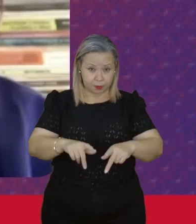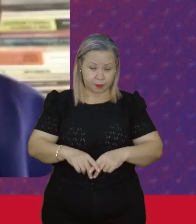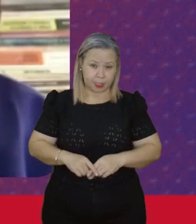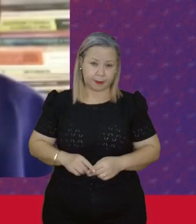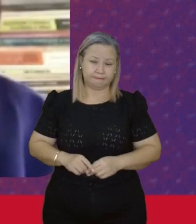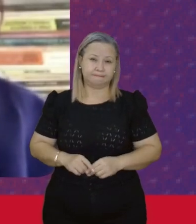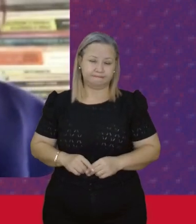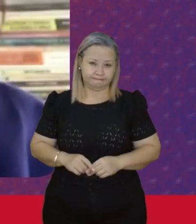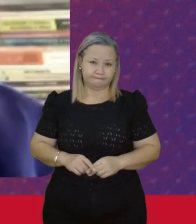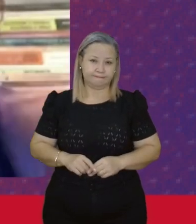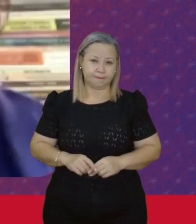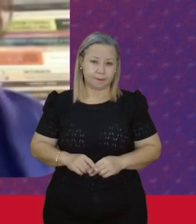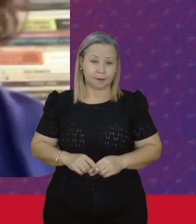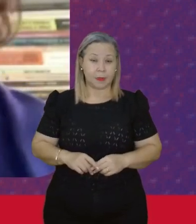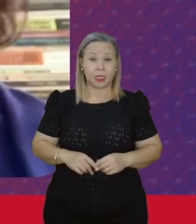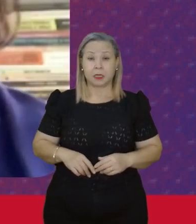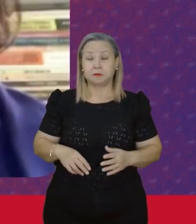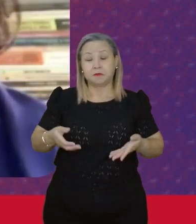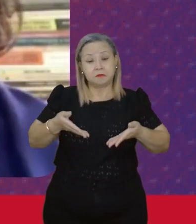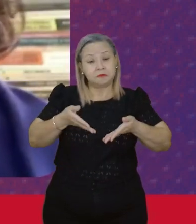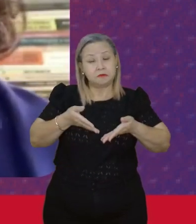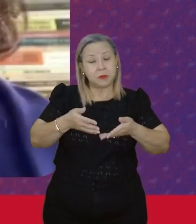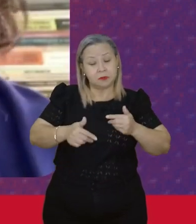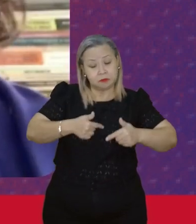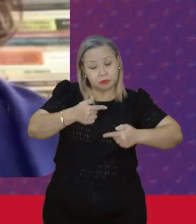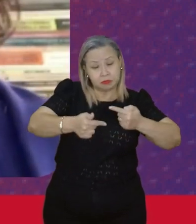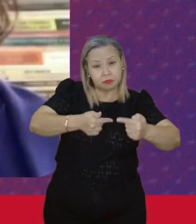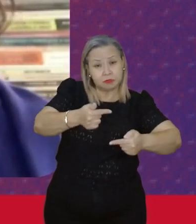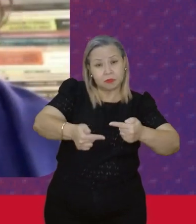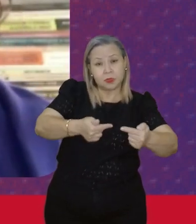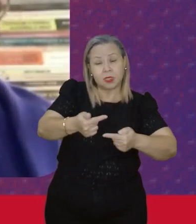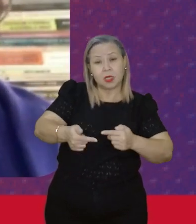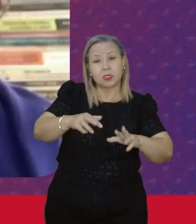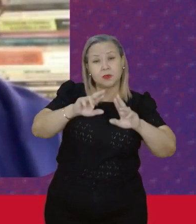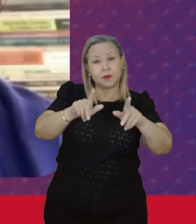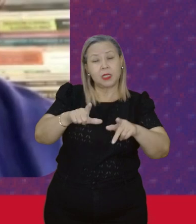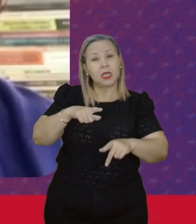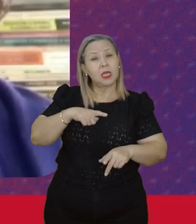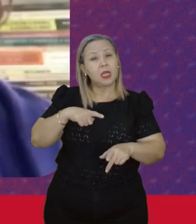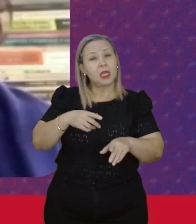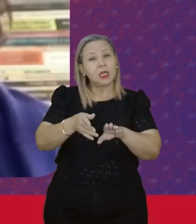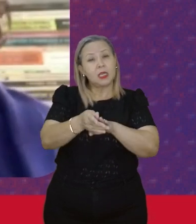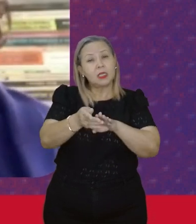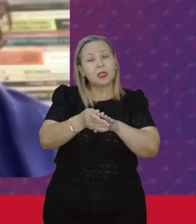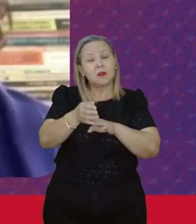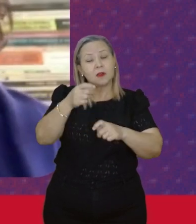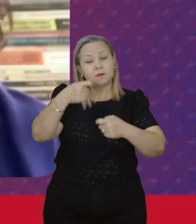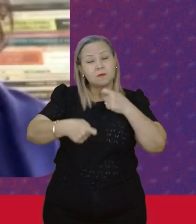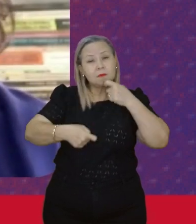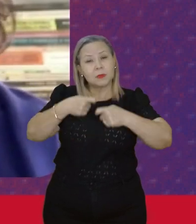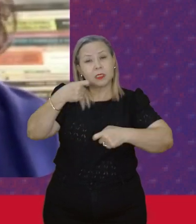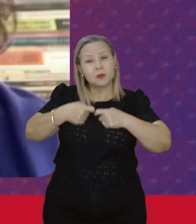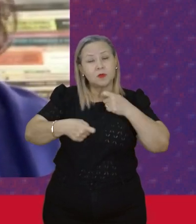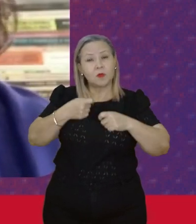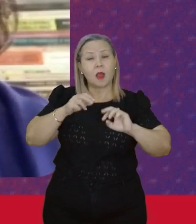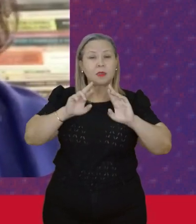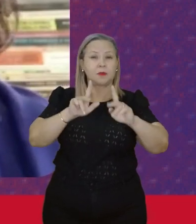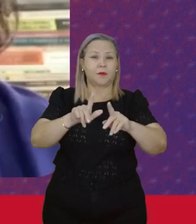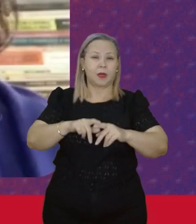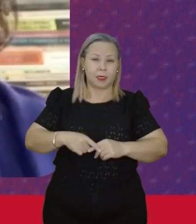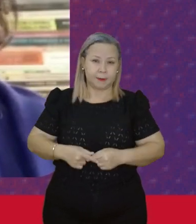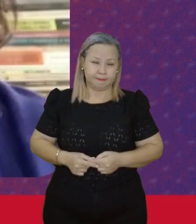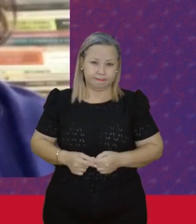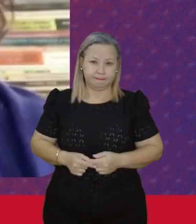raças diferentes, de gerações diferentes, e ter orientações sexuais diferentes.